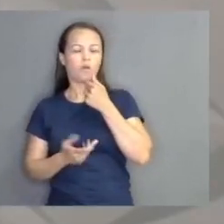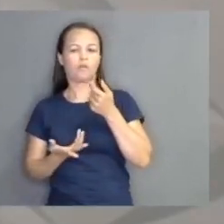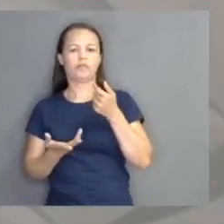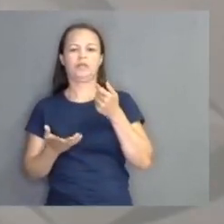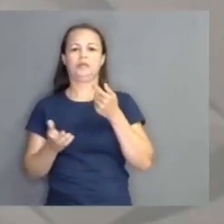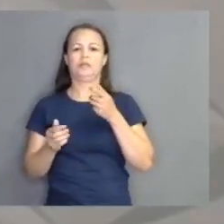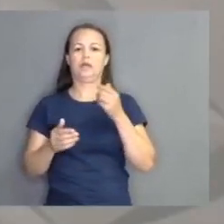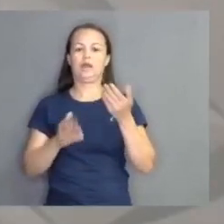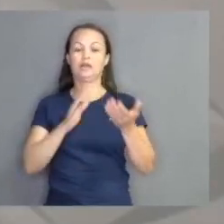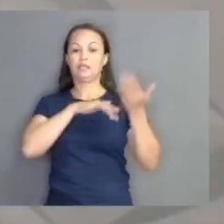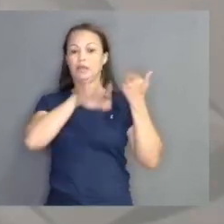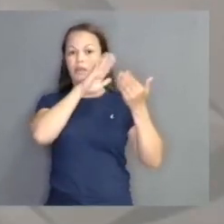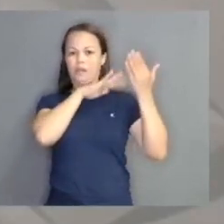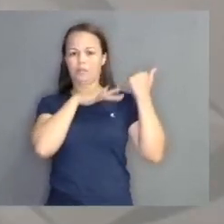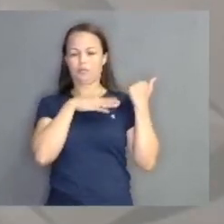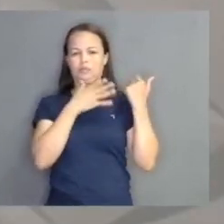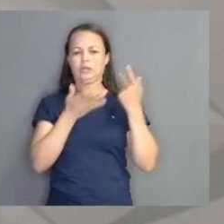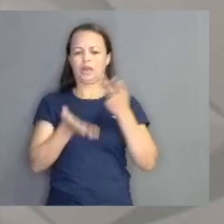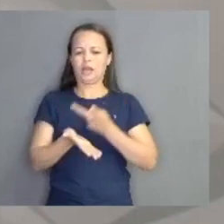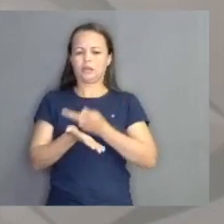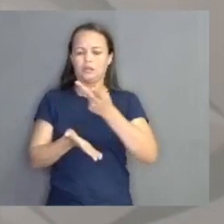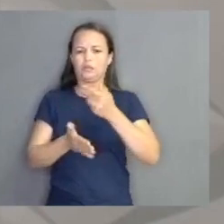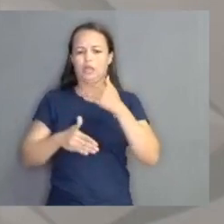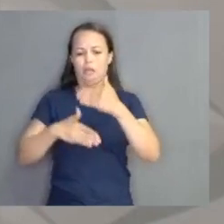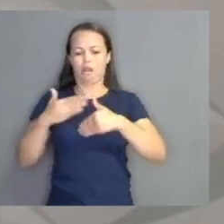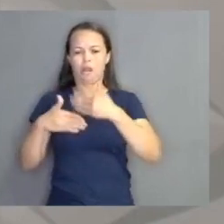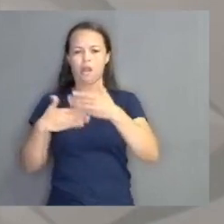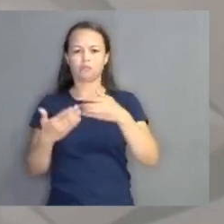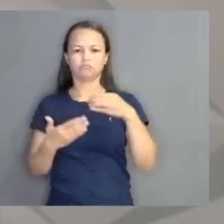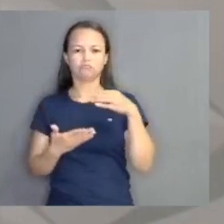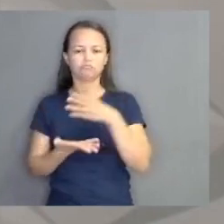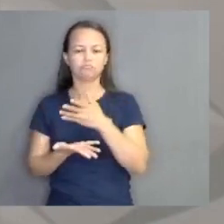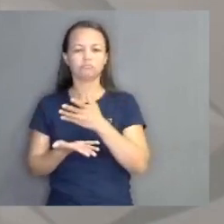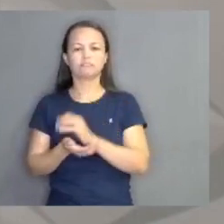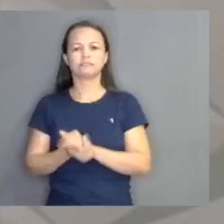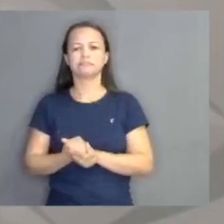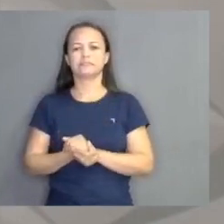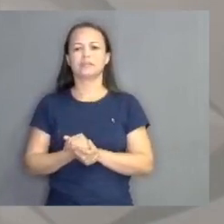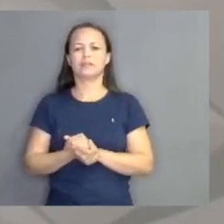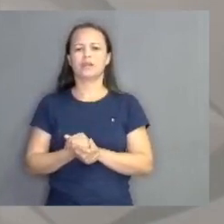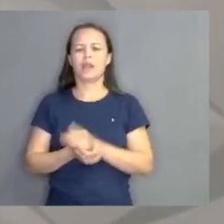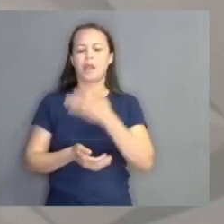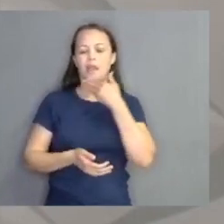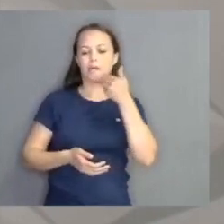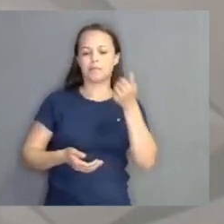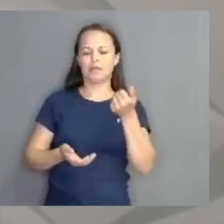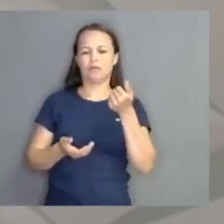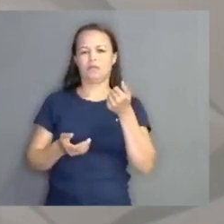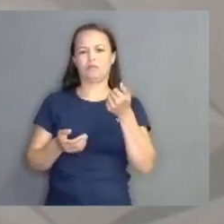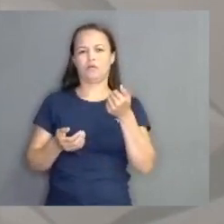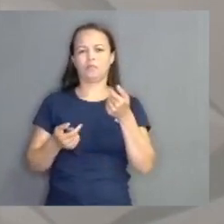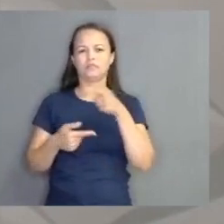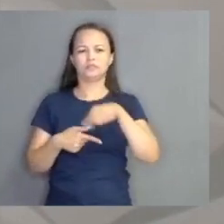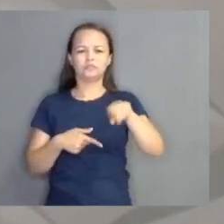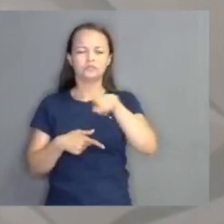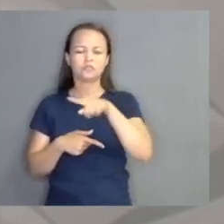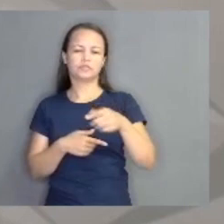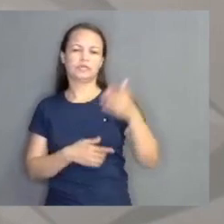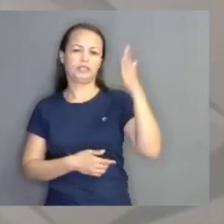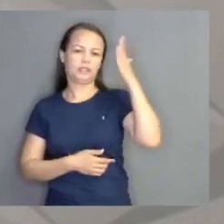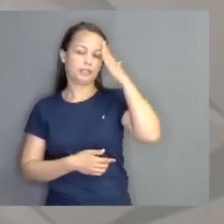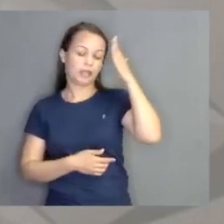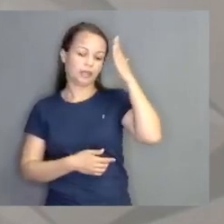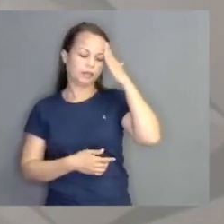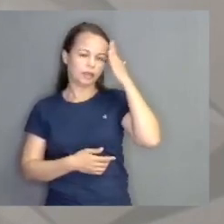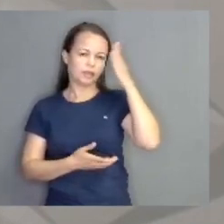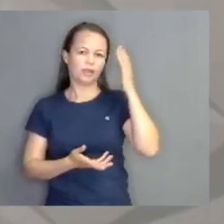ocorreram. Então, a melhor forma que existe de você entender a história é